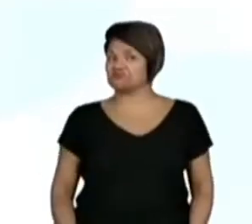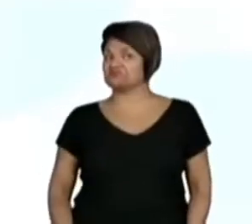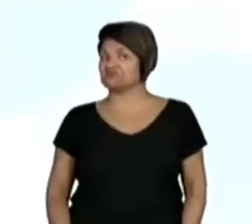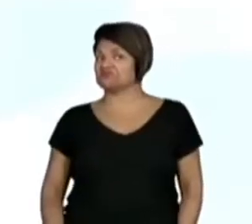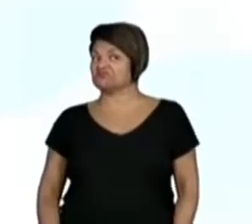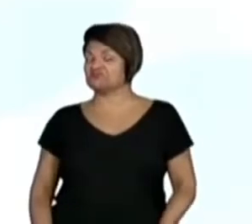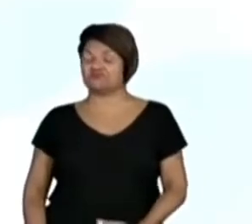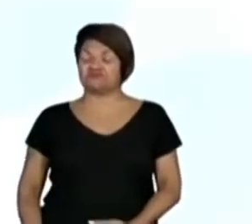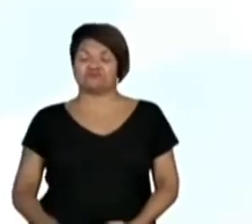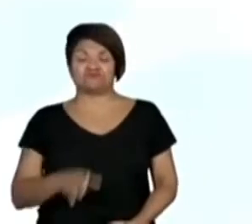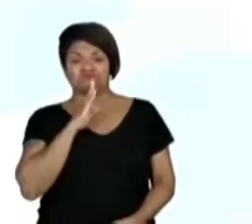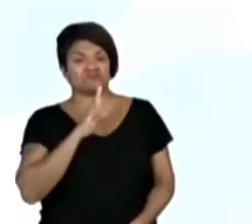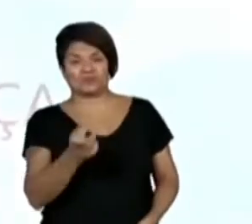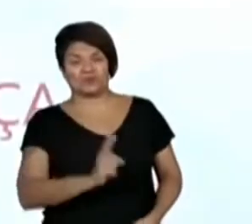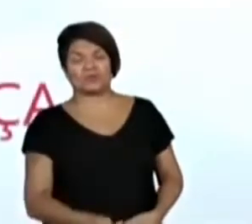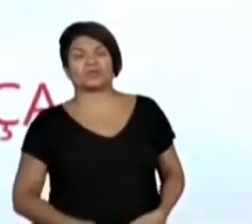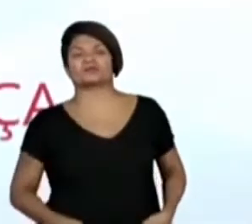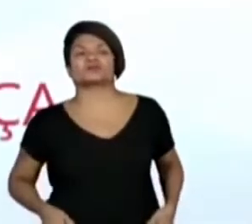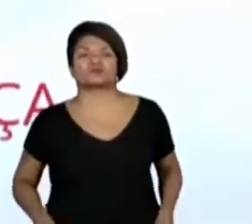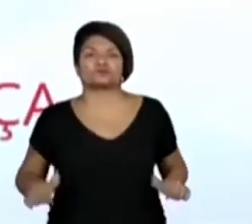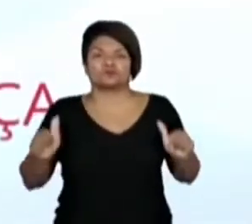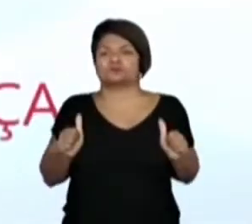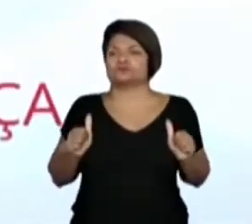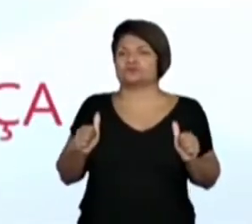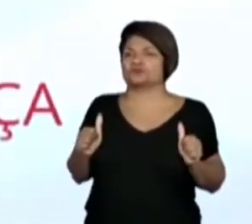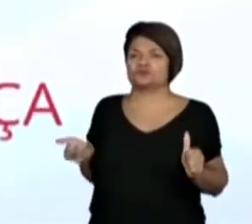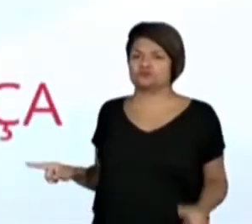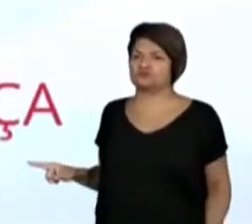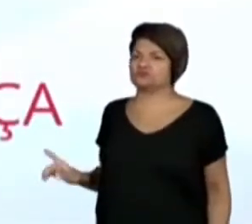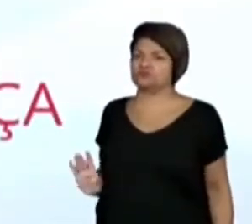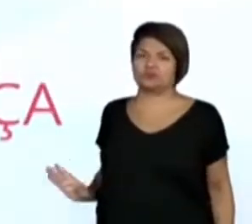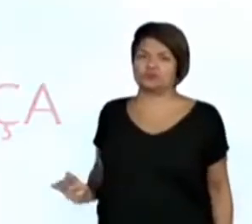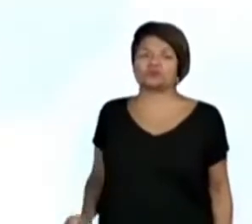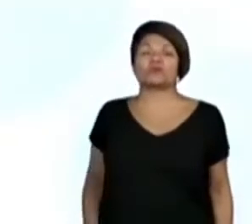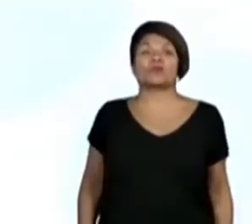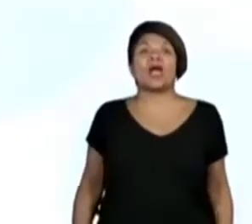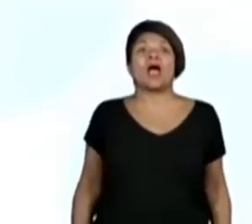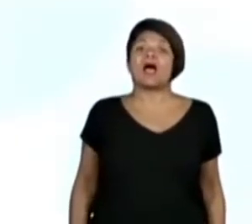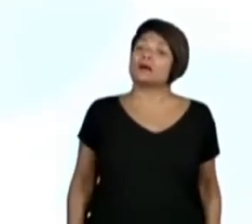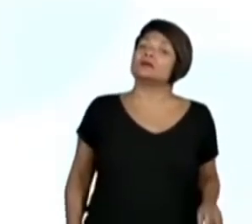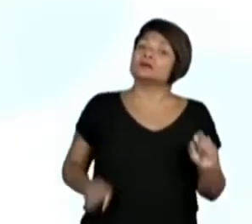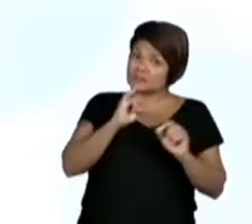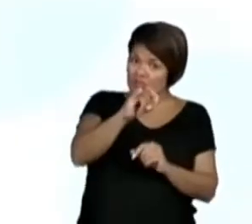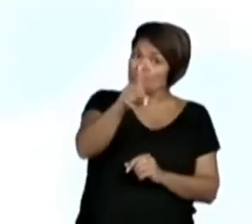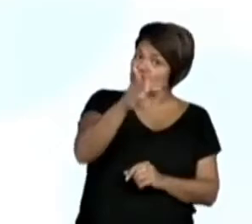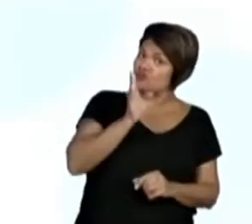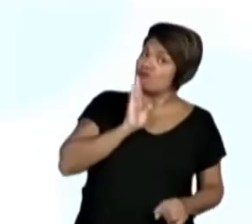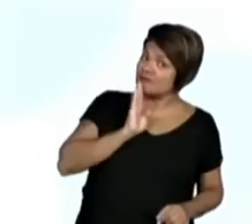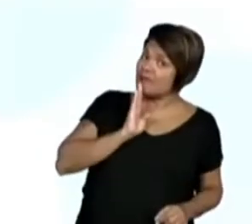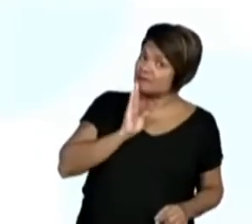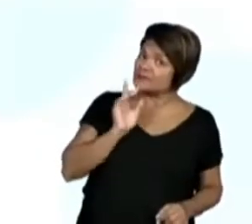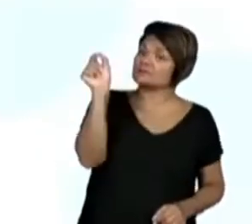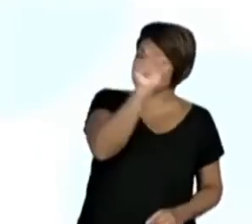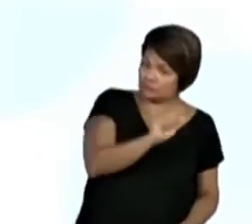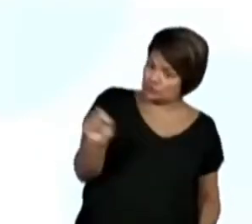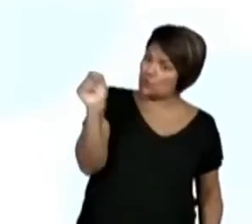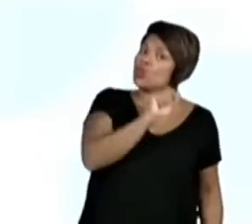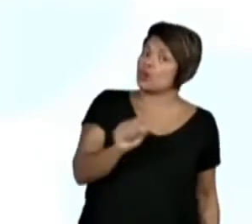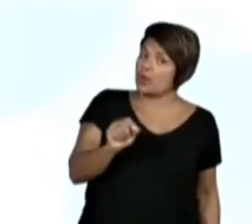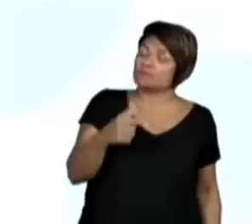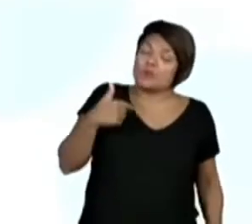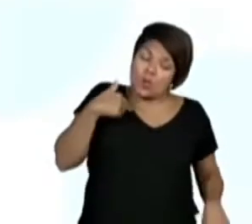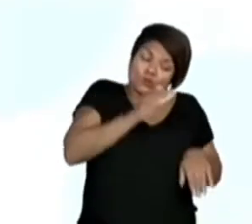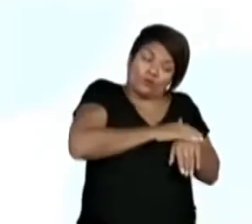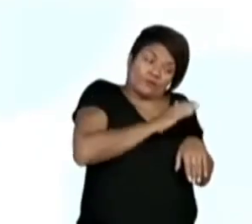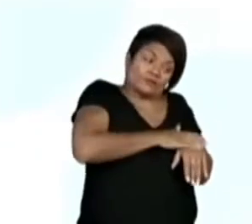que eu conheço. Então, essa eu não vou circular. Mas o estudante que conhecer, circula. Eu estou fazendo o meu